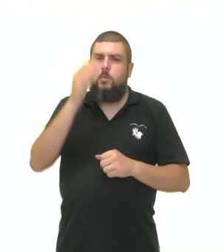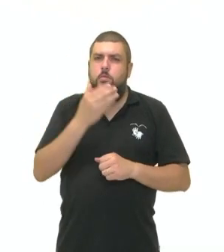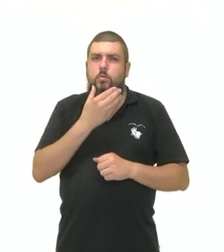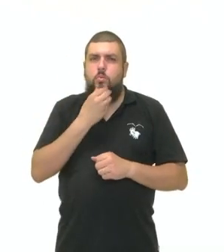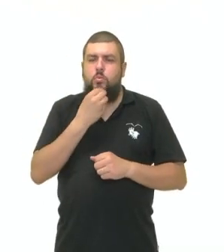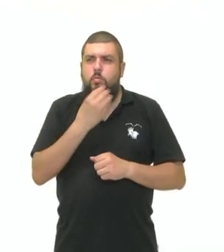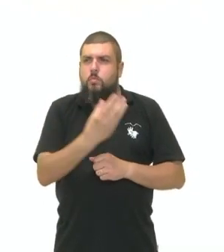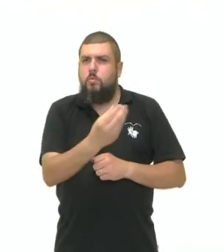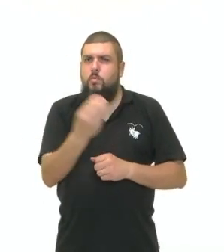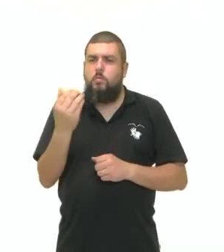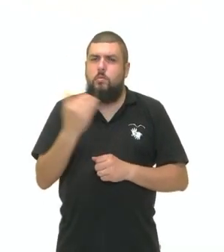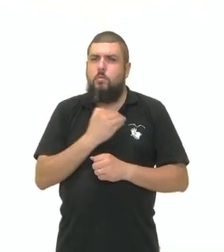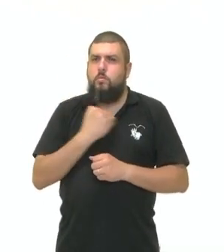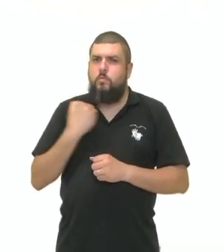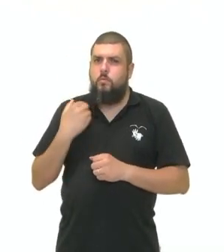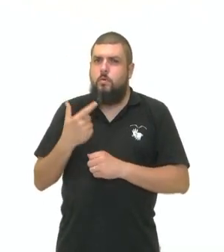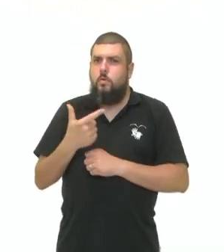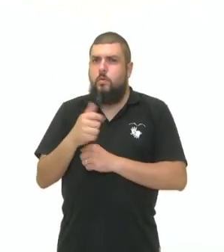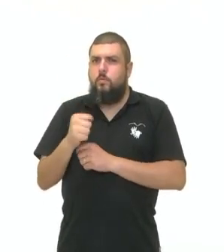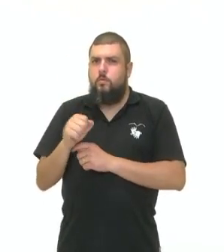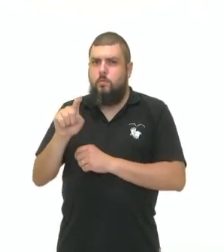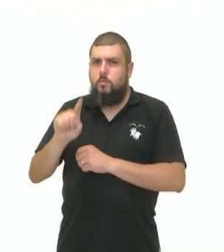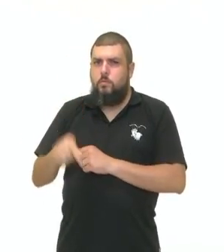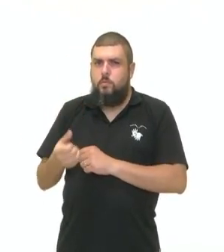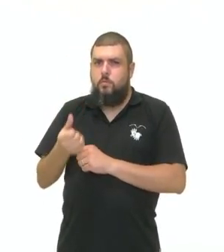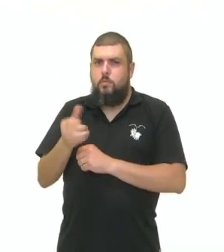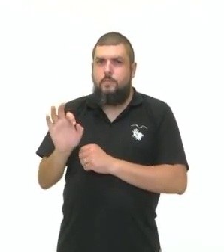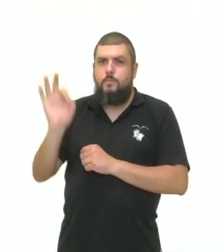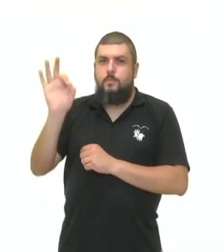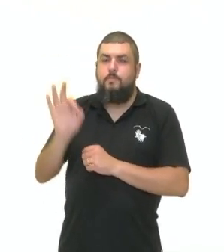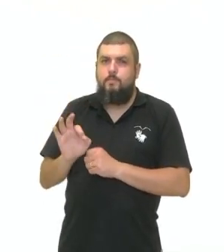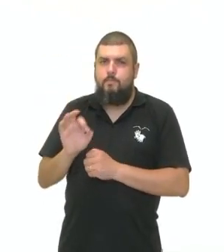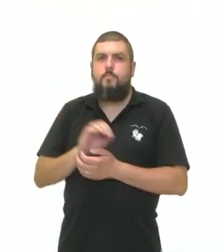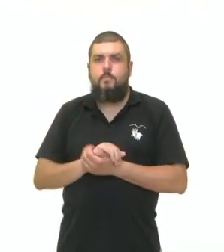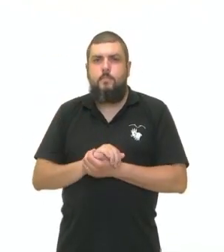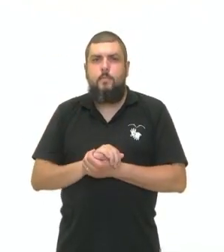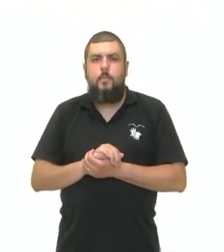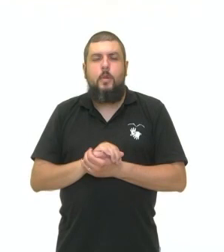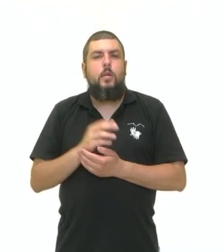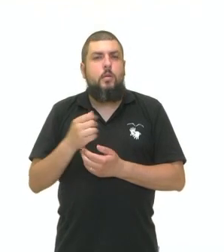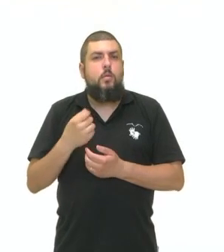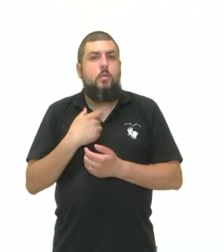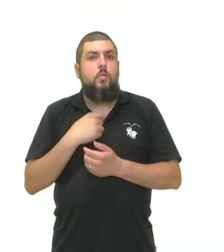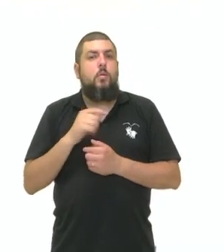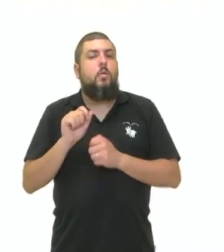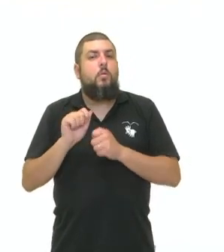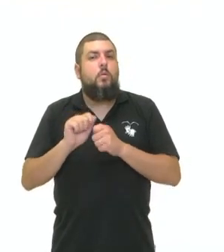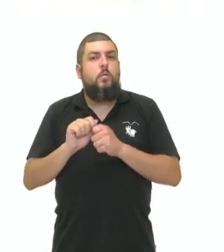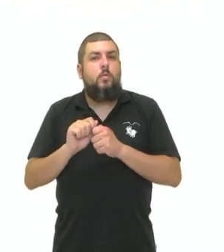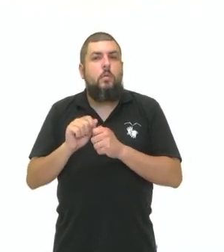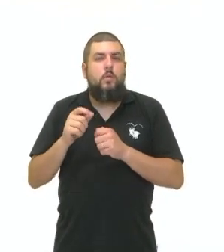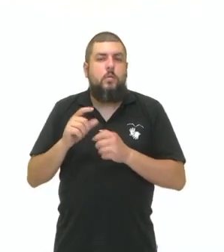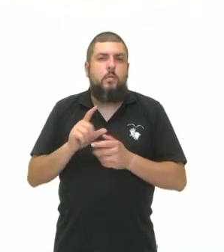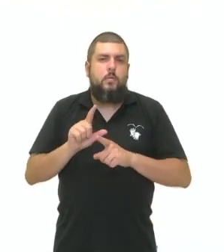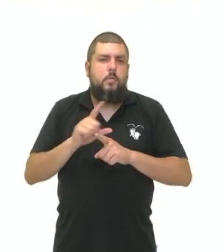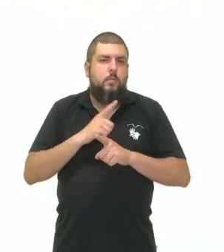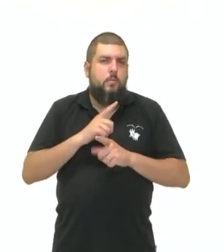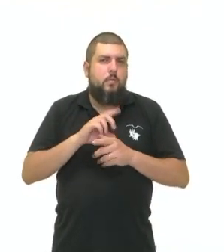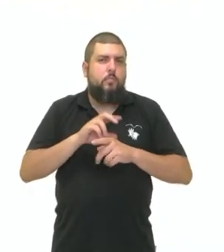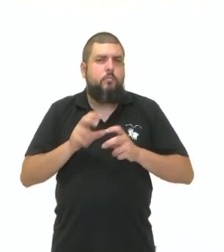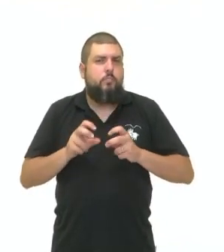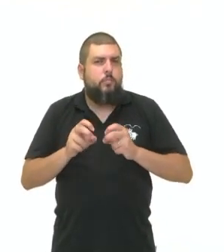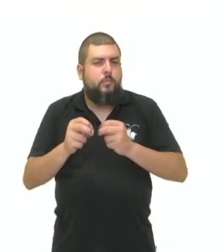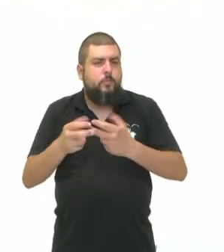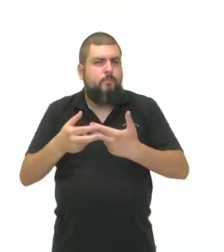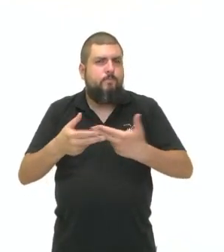a ser 28,6% da população masculina. Eles vão desenvolver neoplasias malignas. No